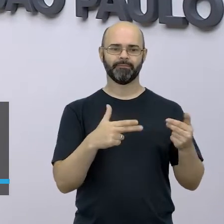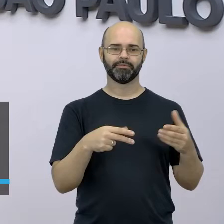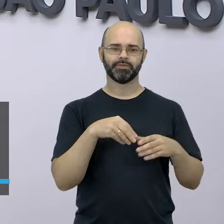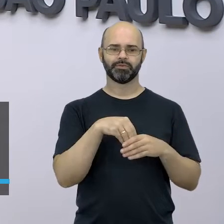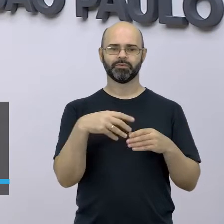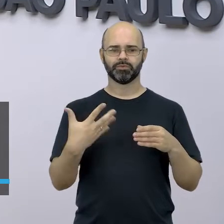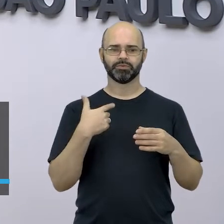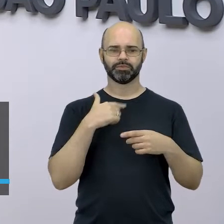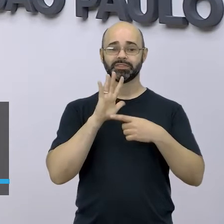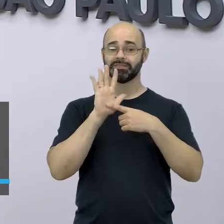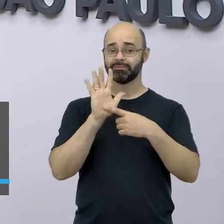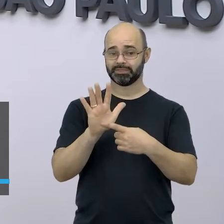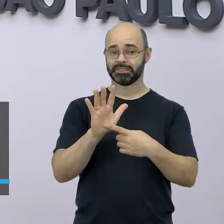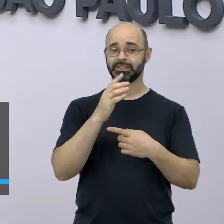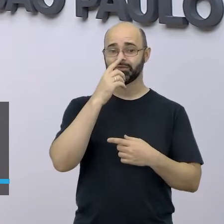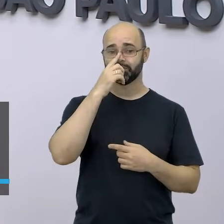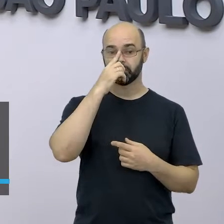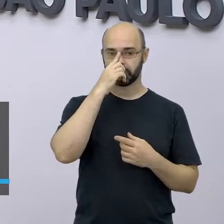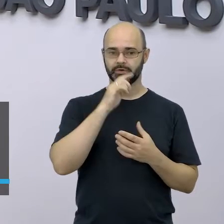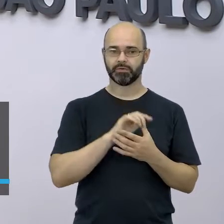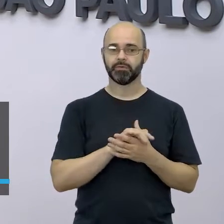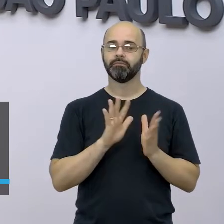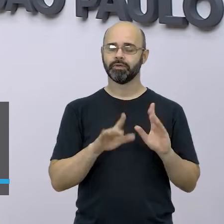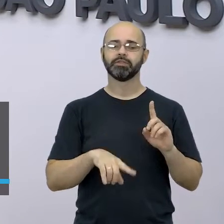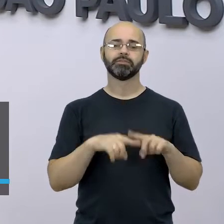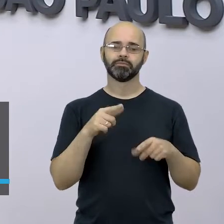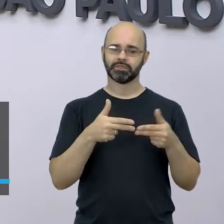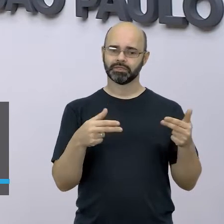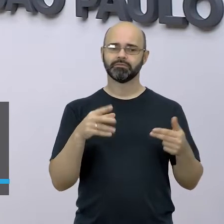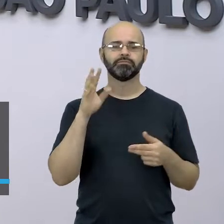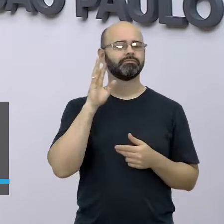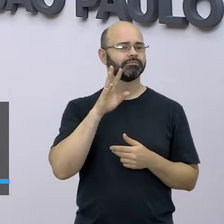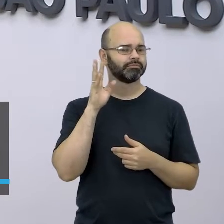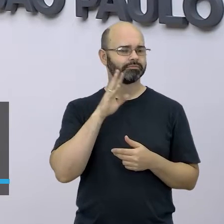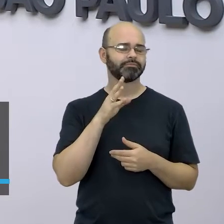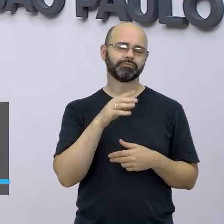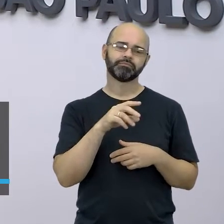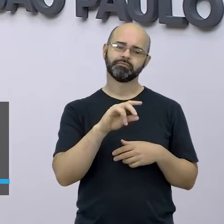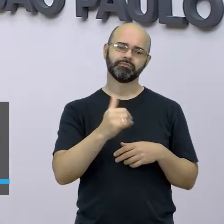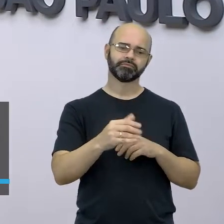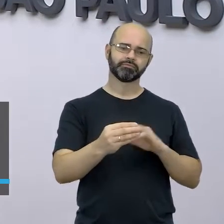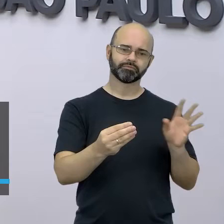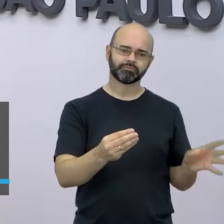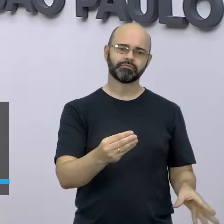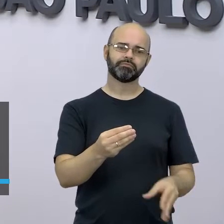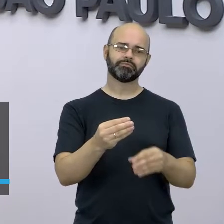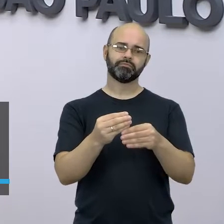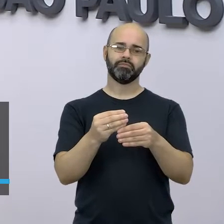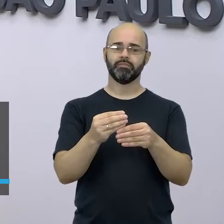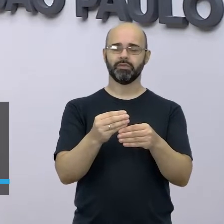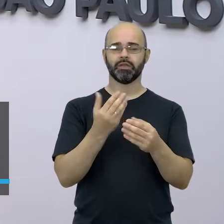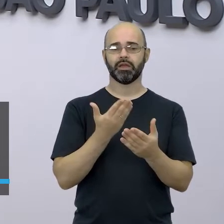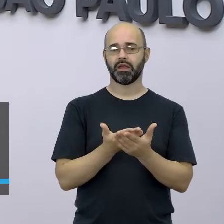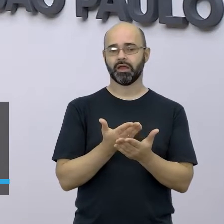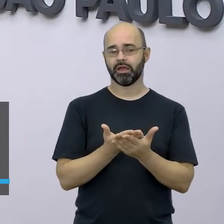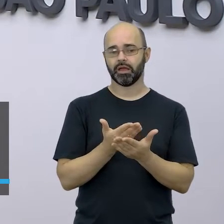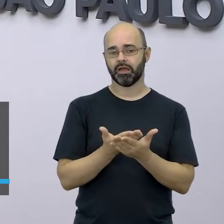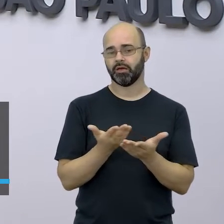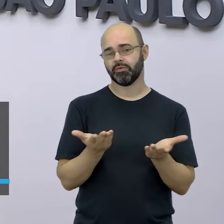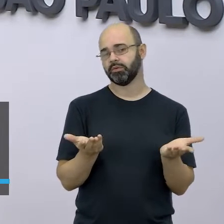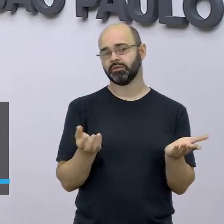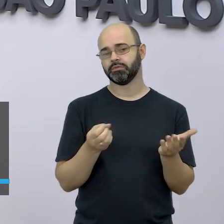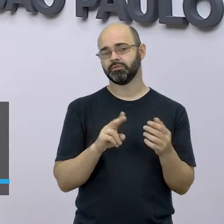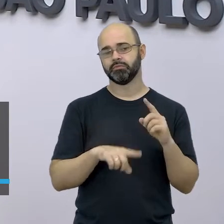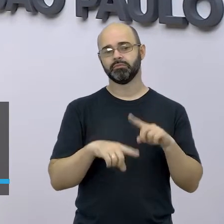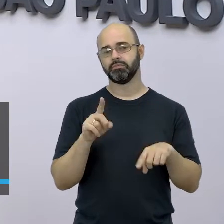material, né? Mas que é um material muito bacana e que serve como um complemento para as aulas e para os materiais que nós